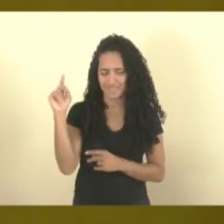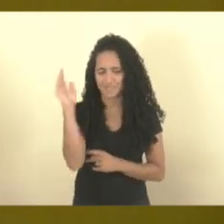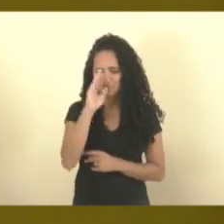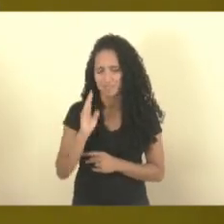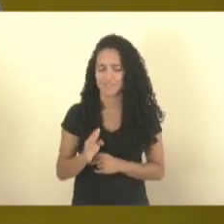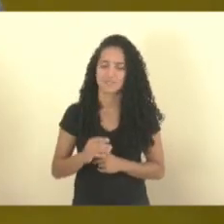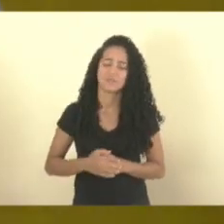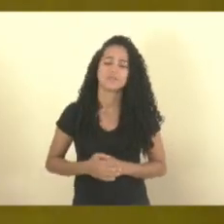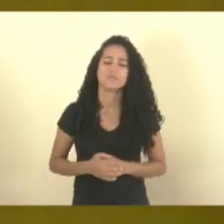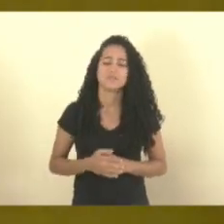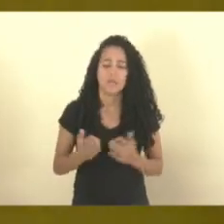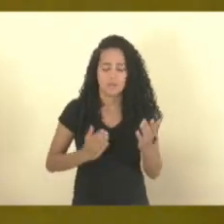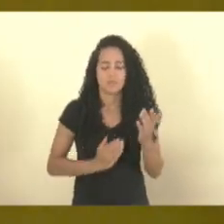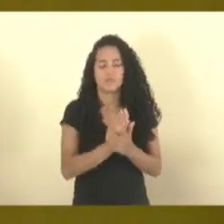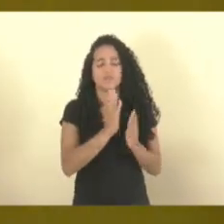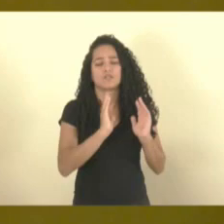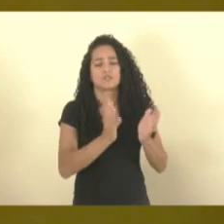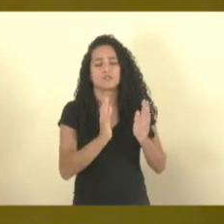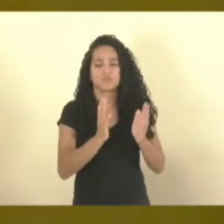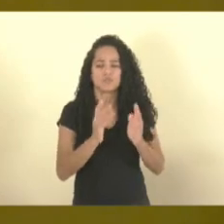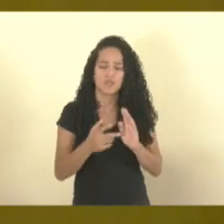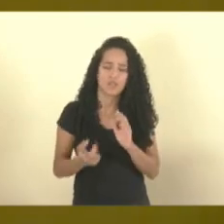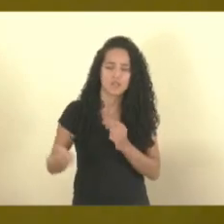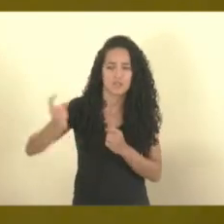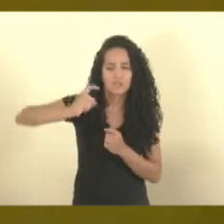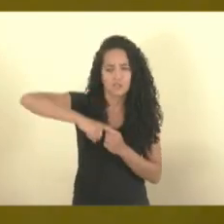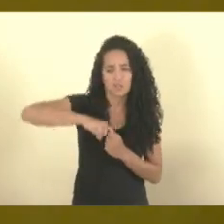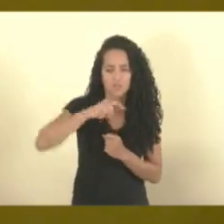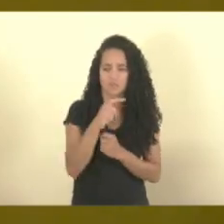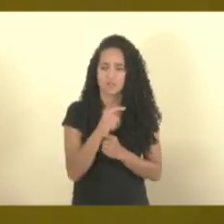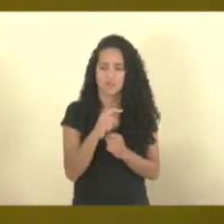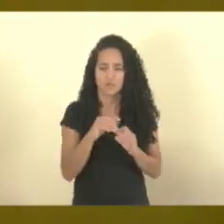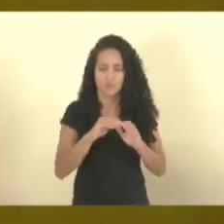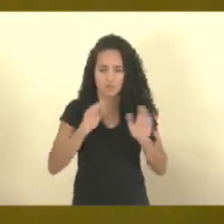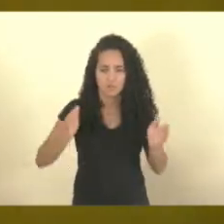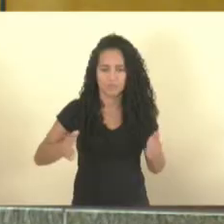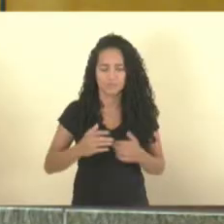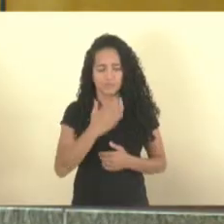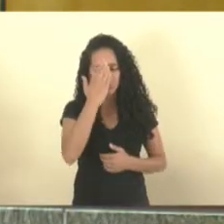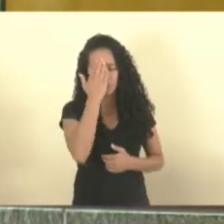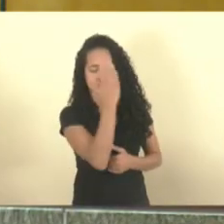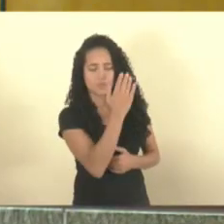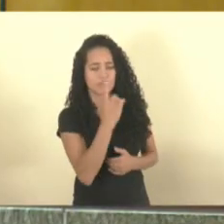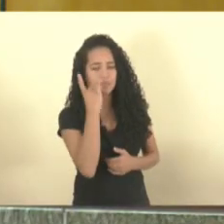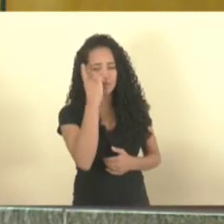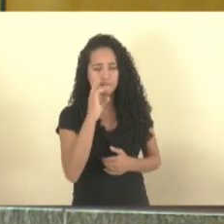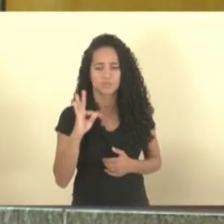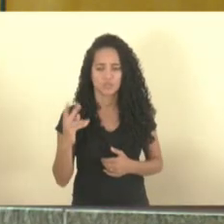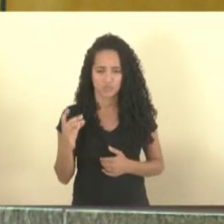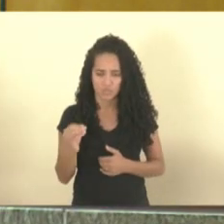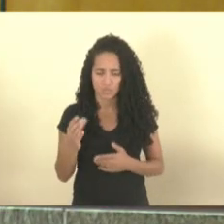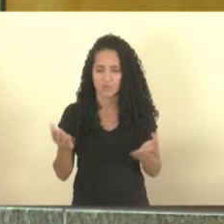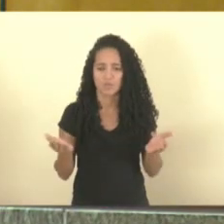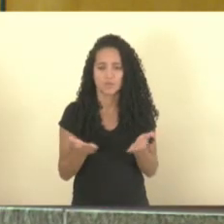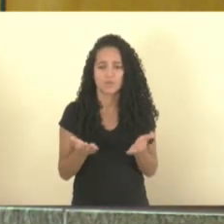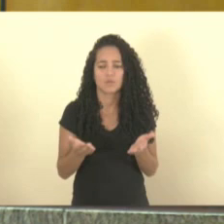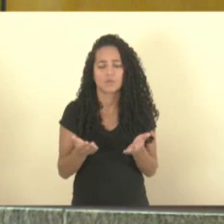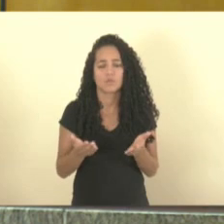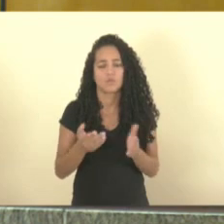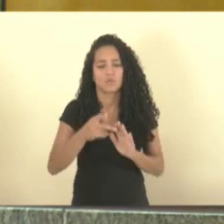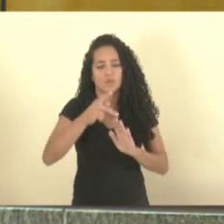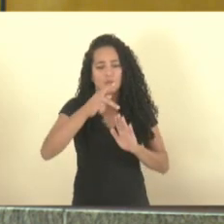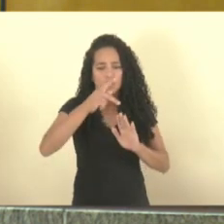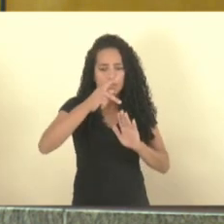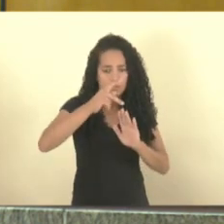relator, aprovada a unanimidade, senhor presidente, devolvo a matéria a Vossa Excelência. Muito obrigado, deputado Tiago Hoffmann. Eu coloco a matéria